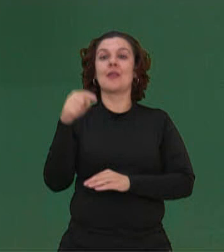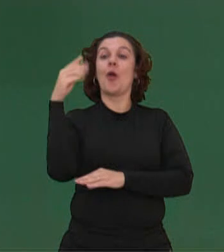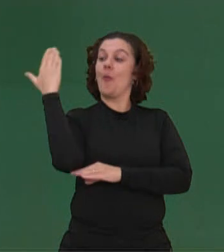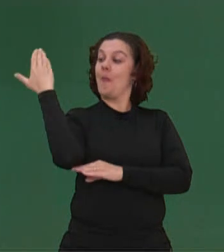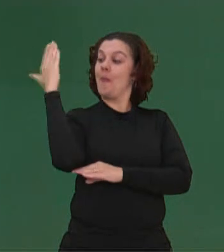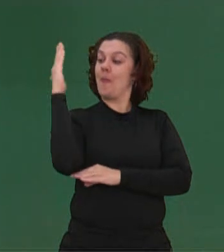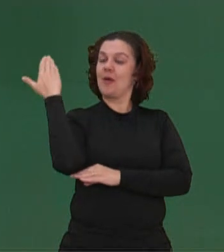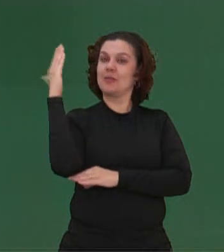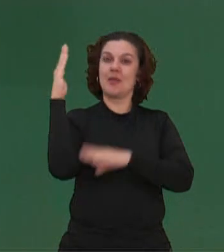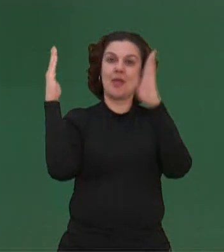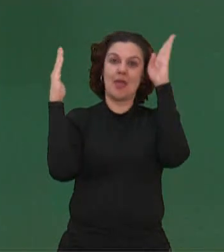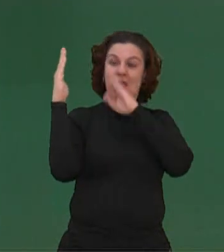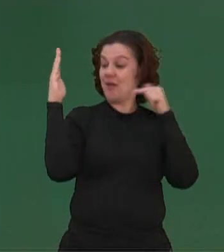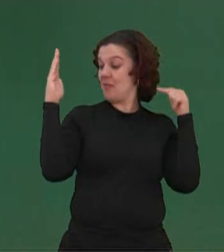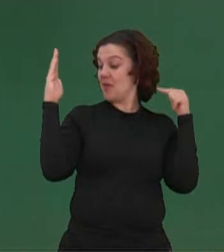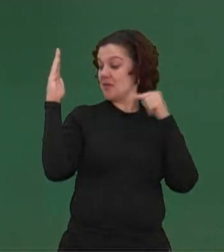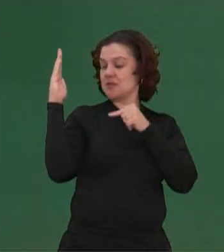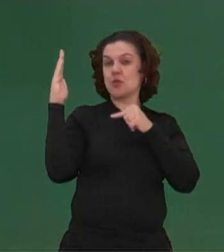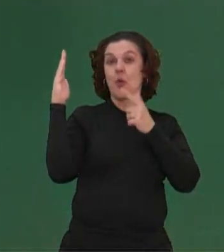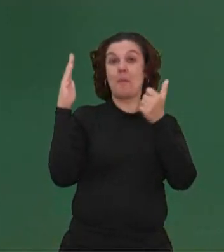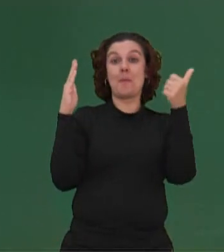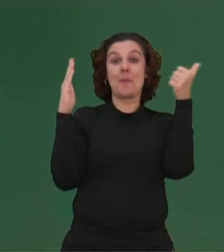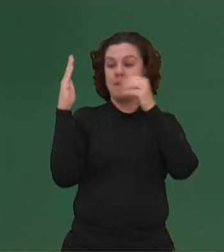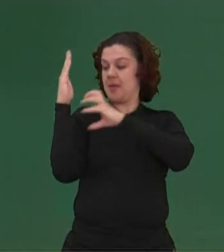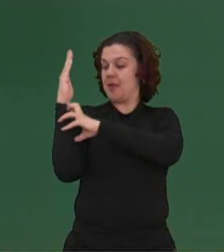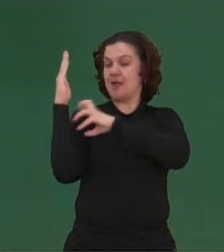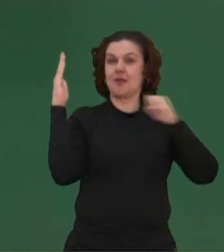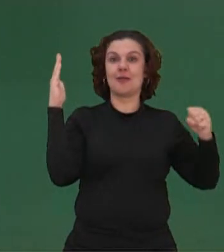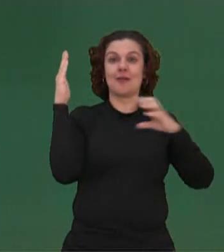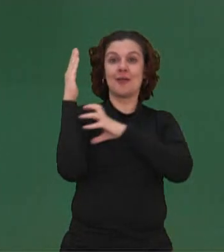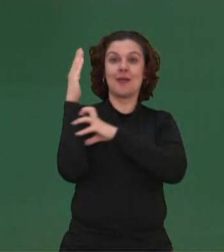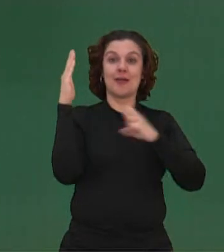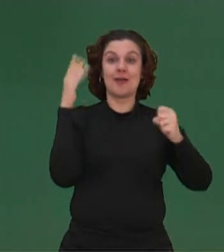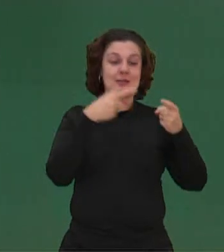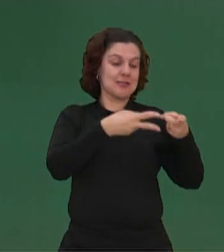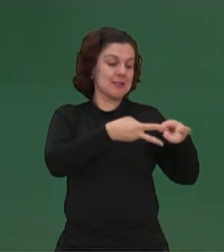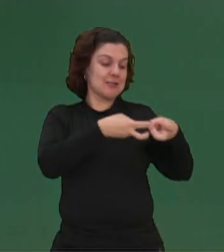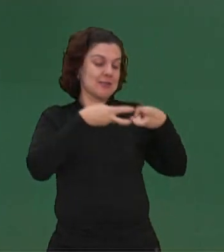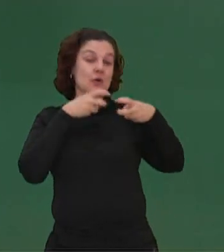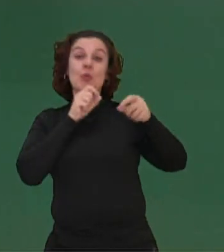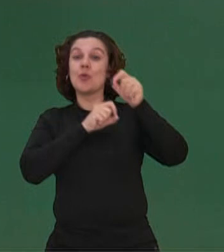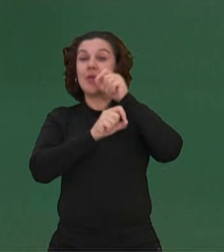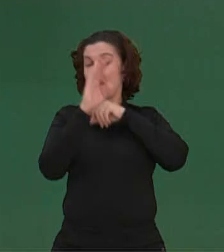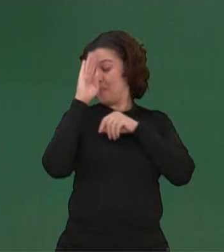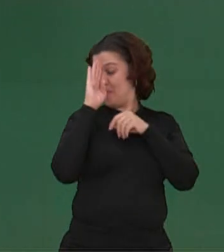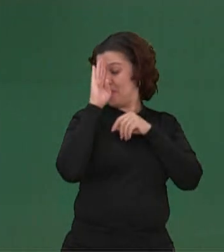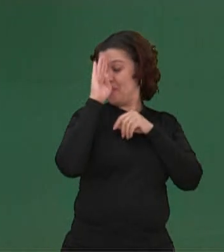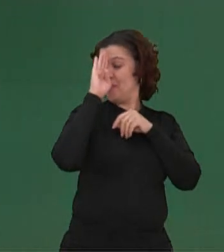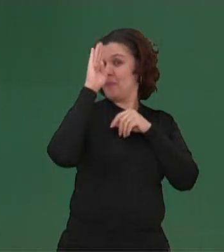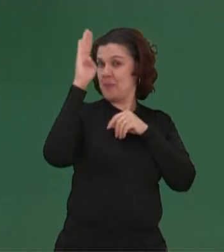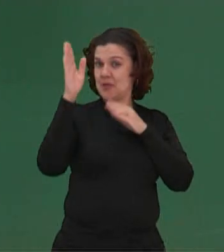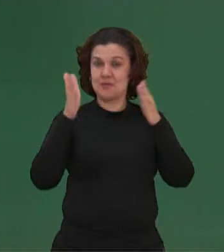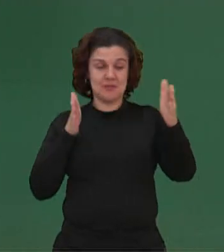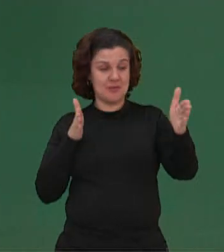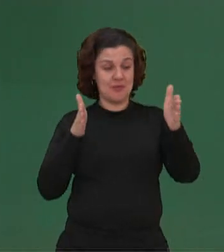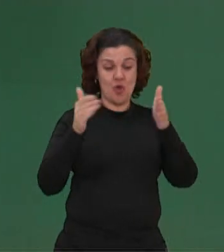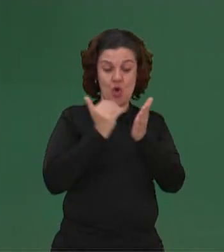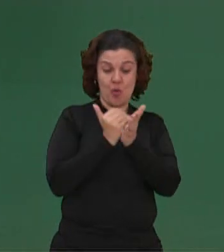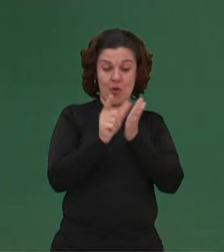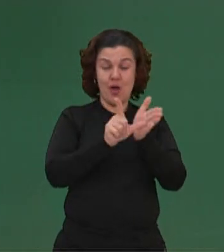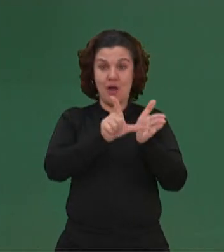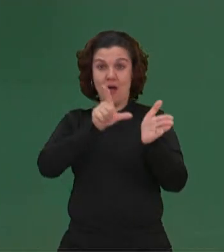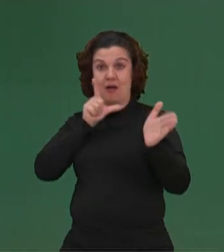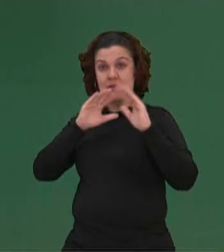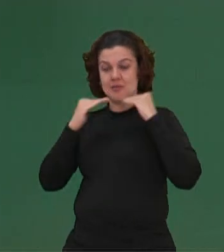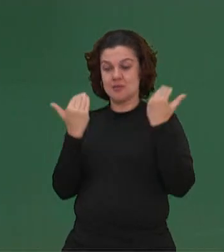pau-brasil. Primeira relação extrativista do Brasil e é a principal atividade no período